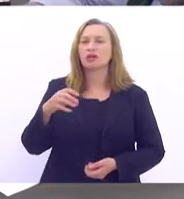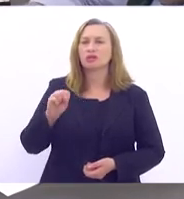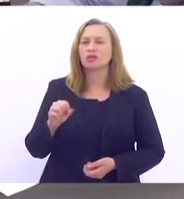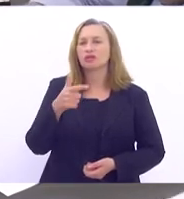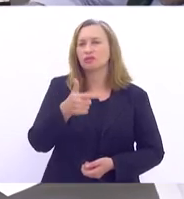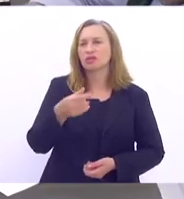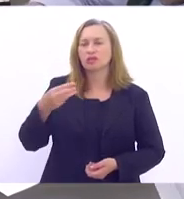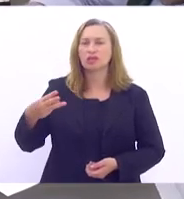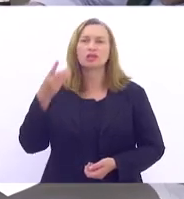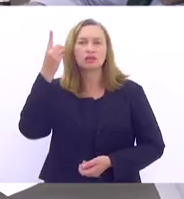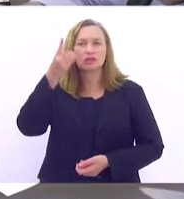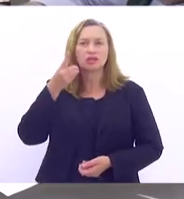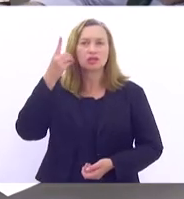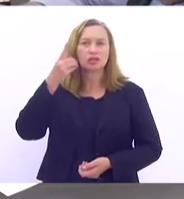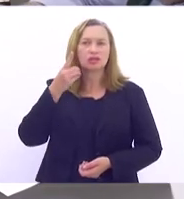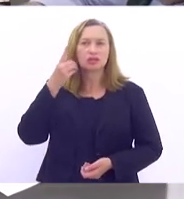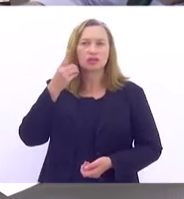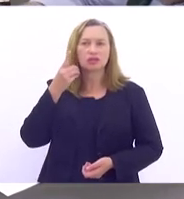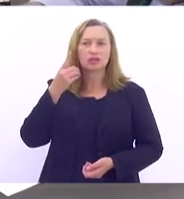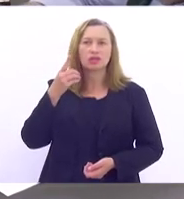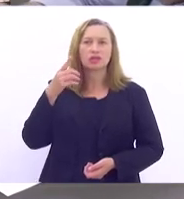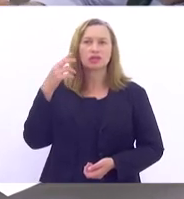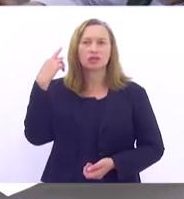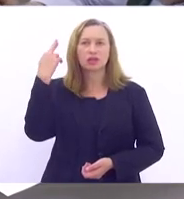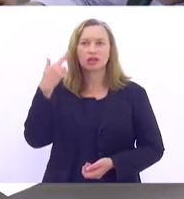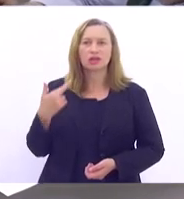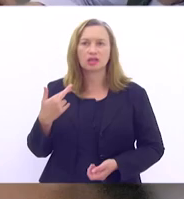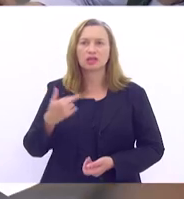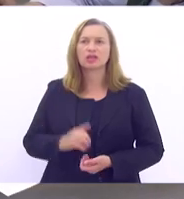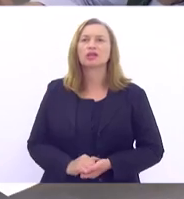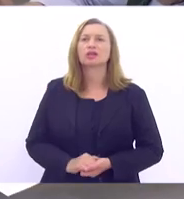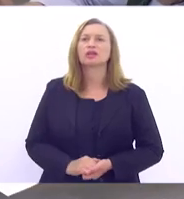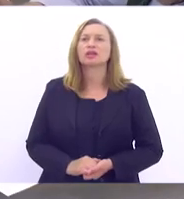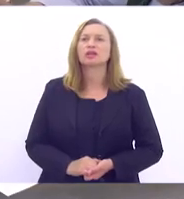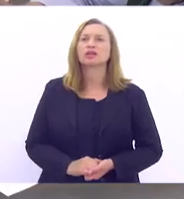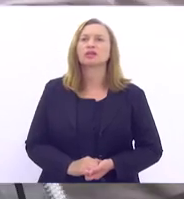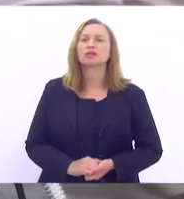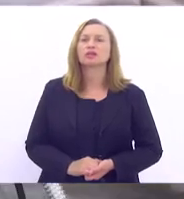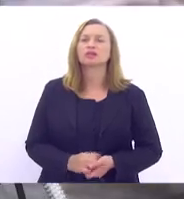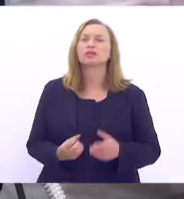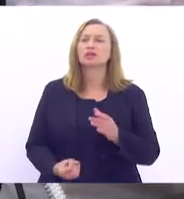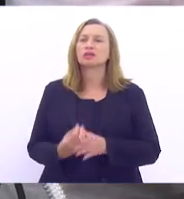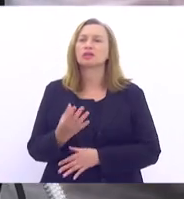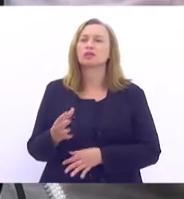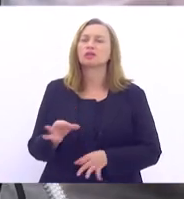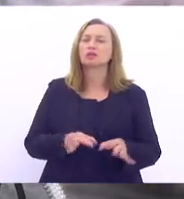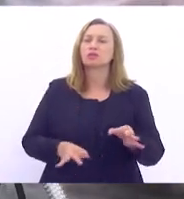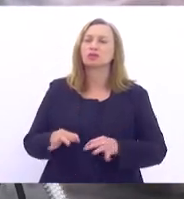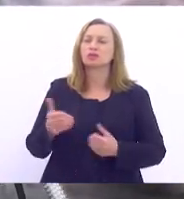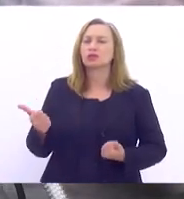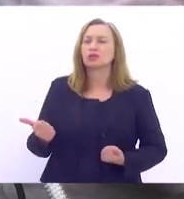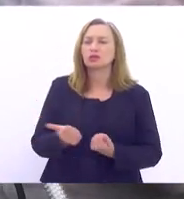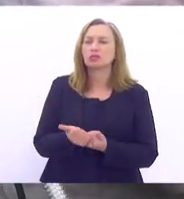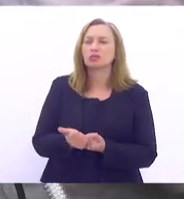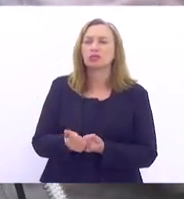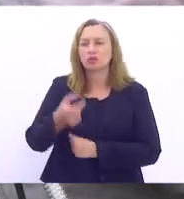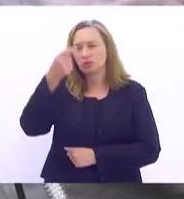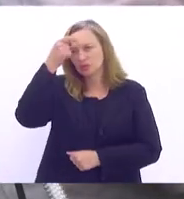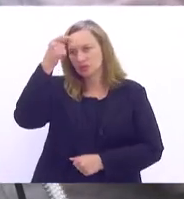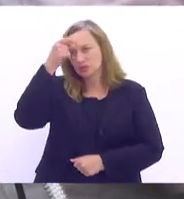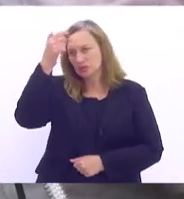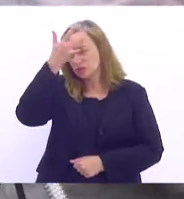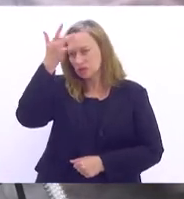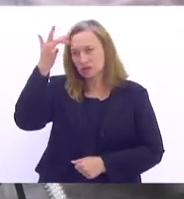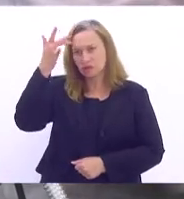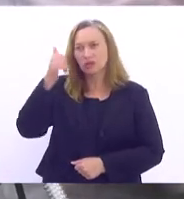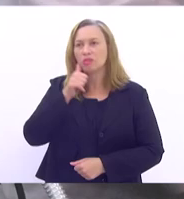23, de autoria da deputada Renata Souza, que cria o programa de atendimento, acolhimento e conscientização em saúde mental